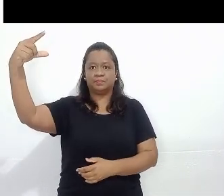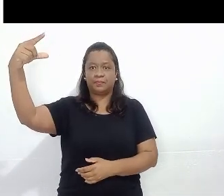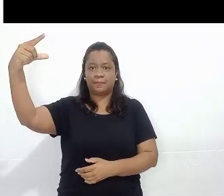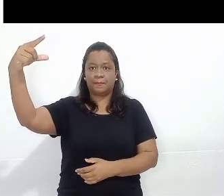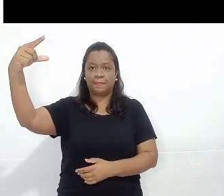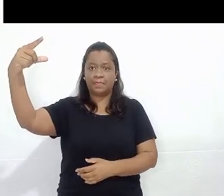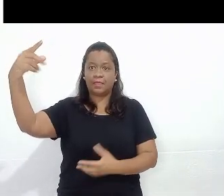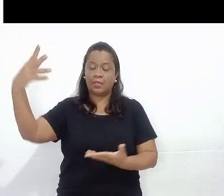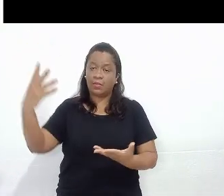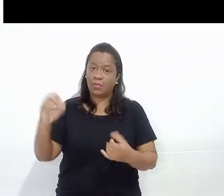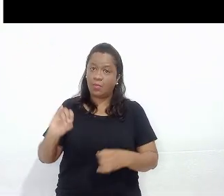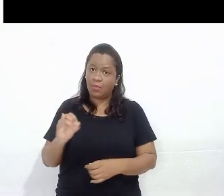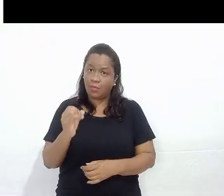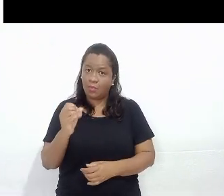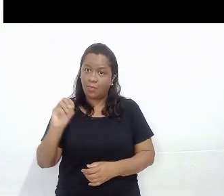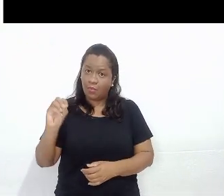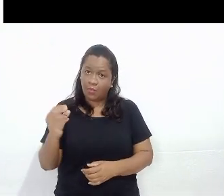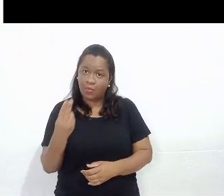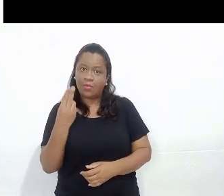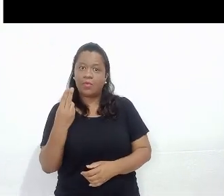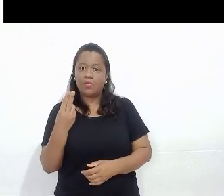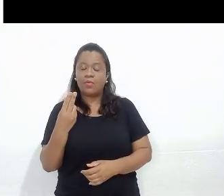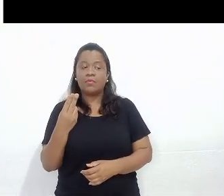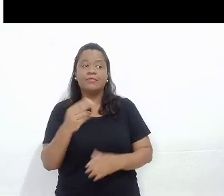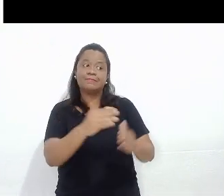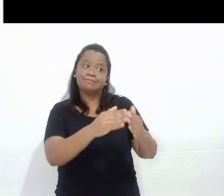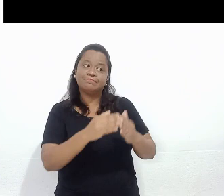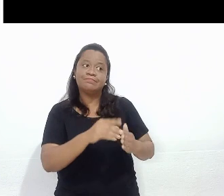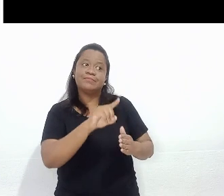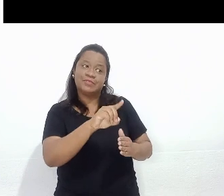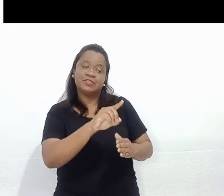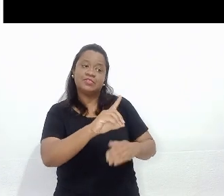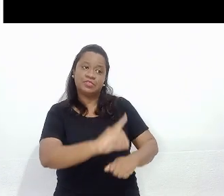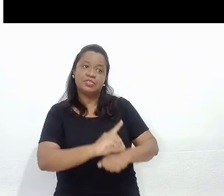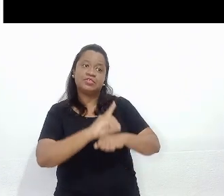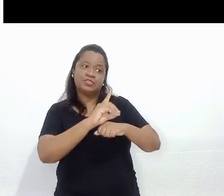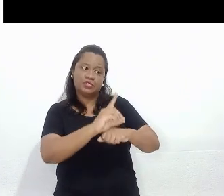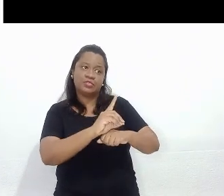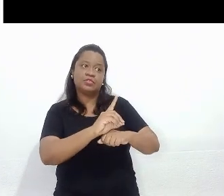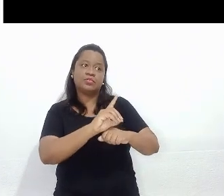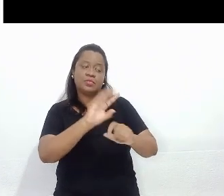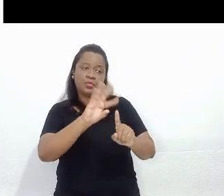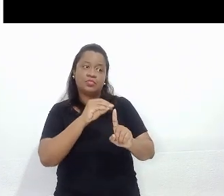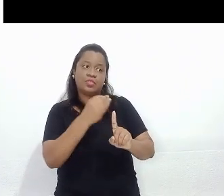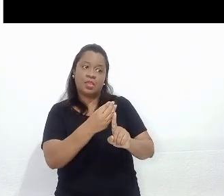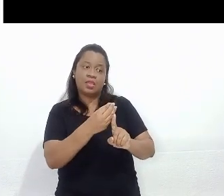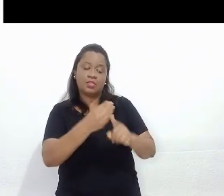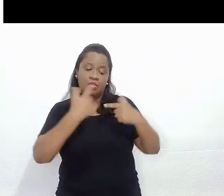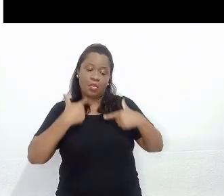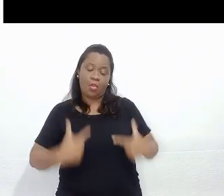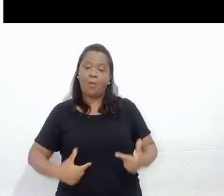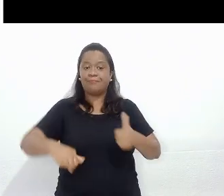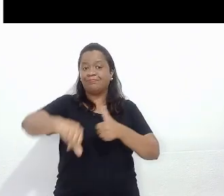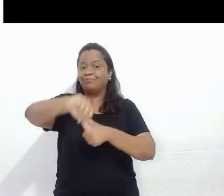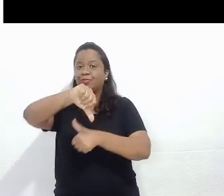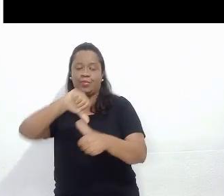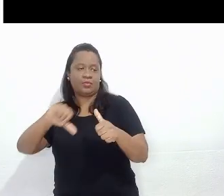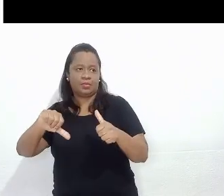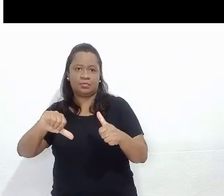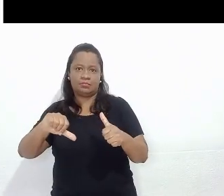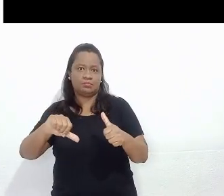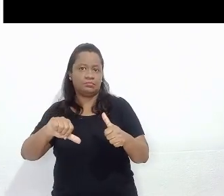você vai sugerir ao seu diretor de arte que ele troque a cor da roupa desse personagem. Porque senão você não vai conseguir